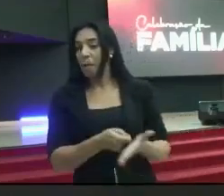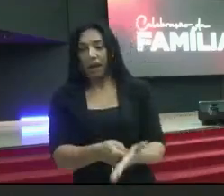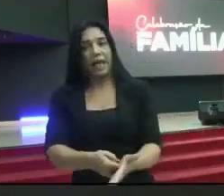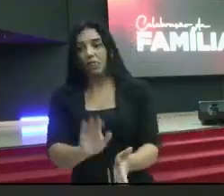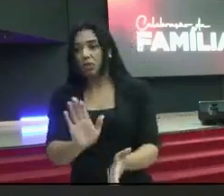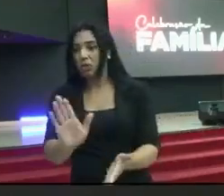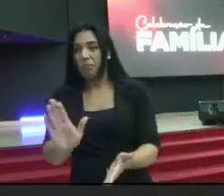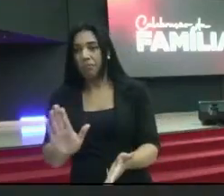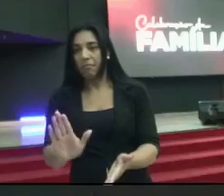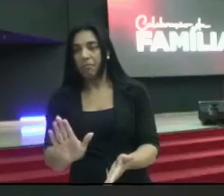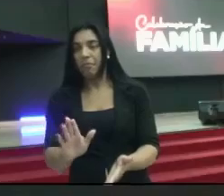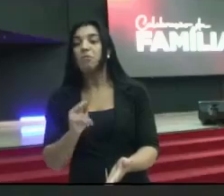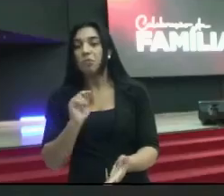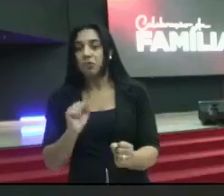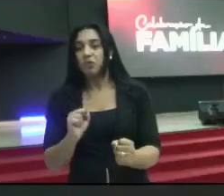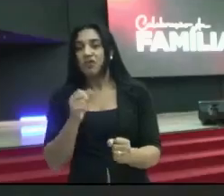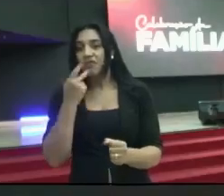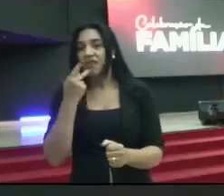poderia dizer não.